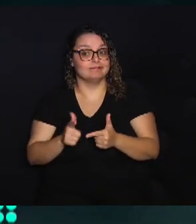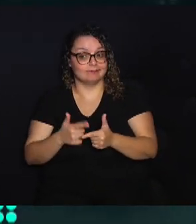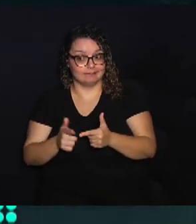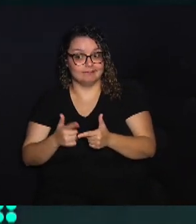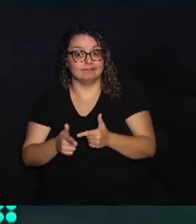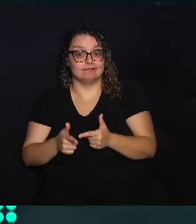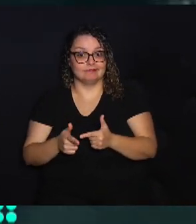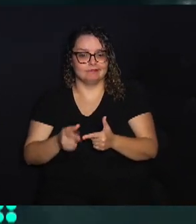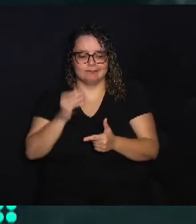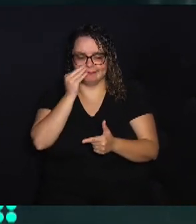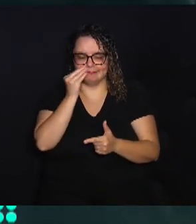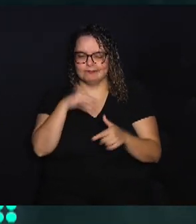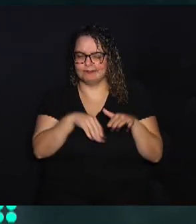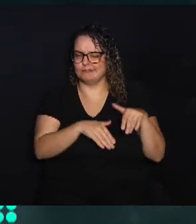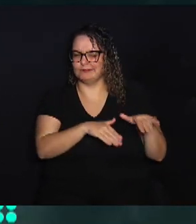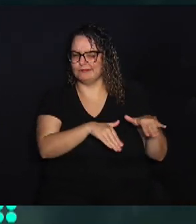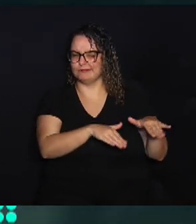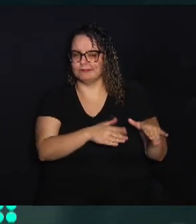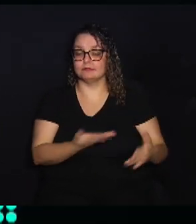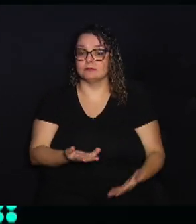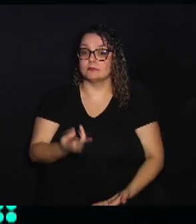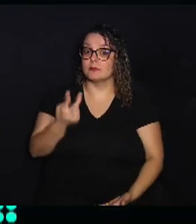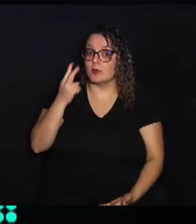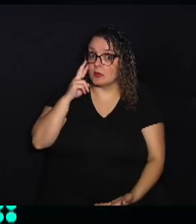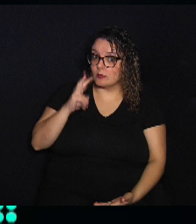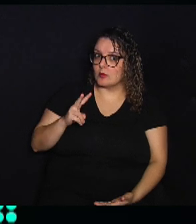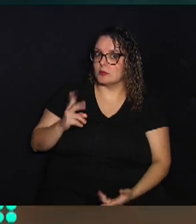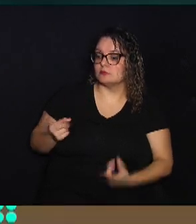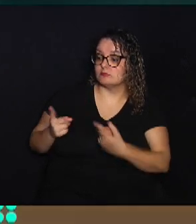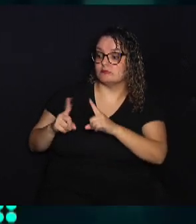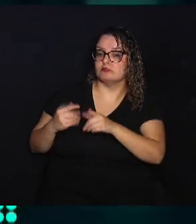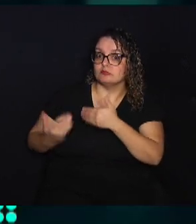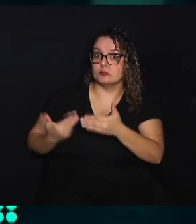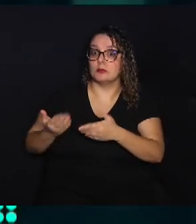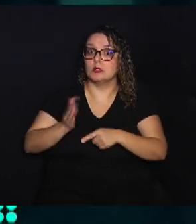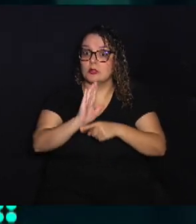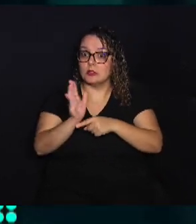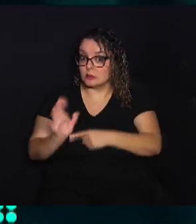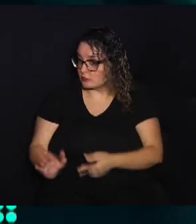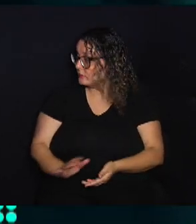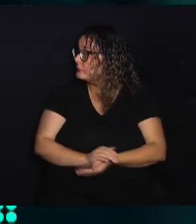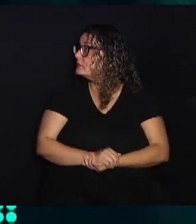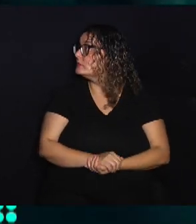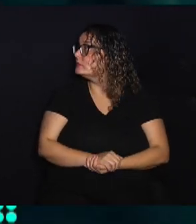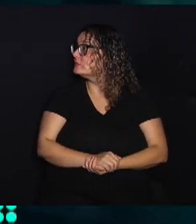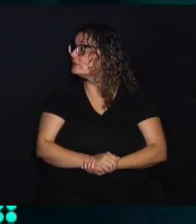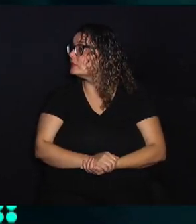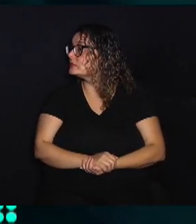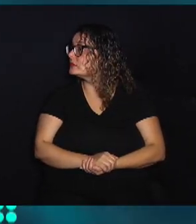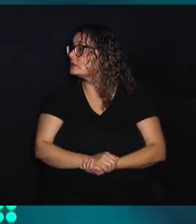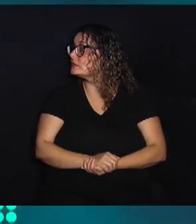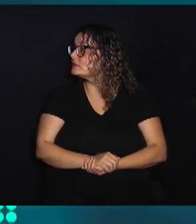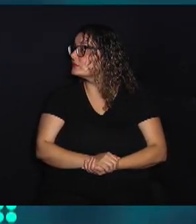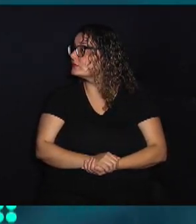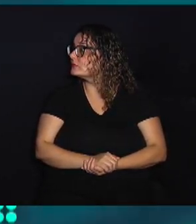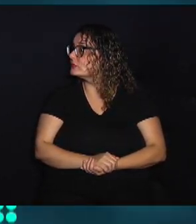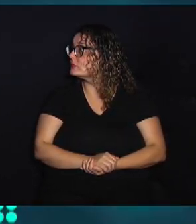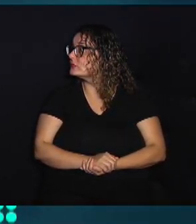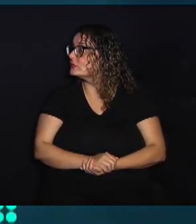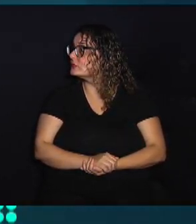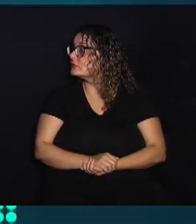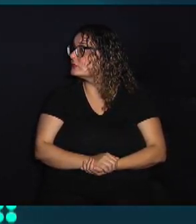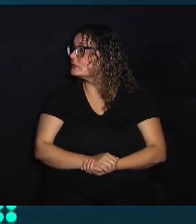para trás. Vamos ver como esse casal se vira no decorrer do filme. A língua dessa vida de inferno que tu leva.